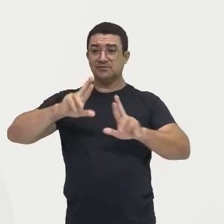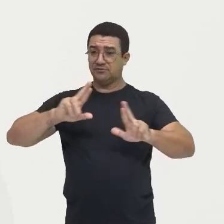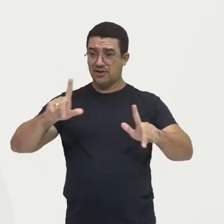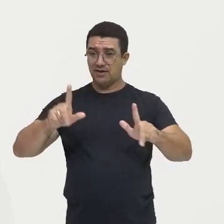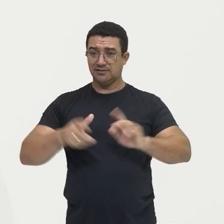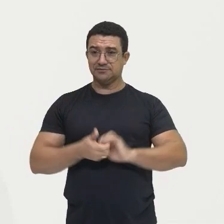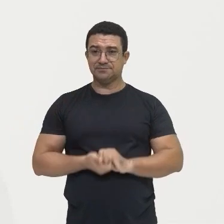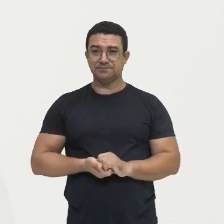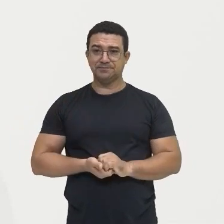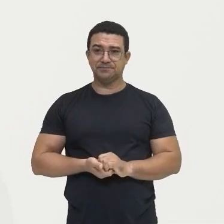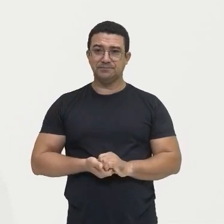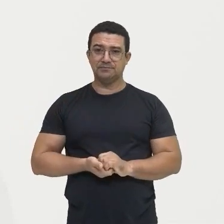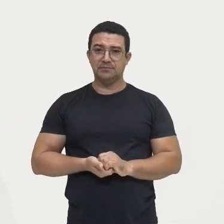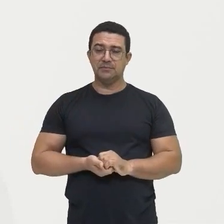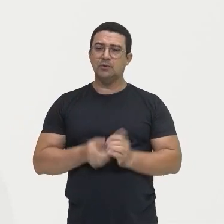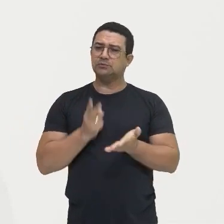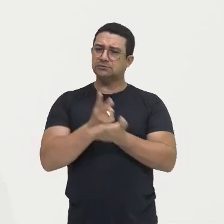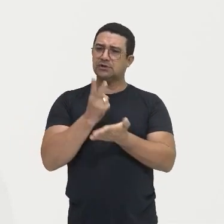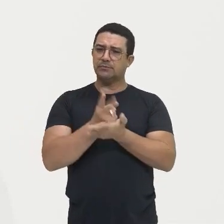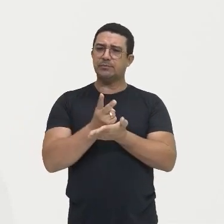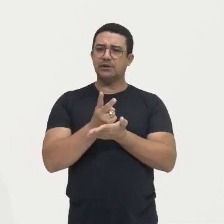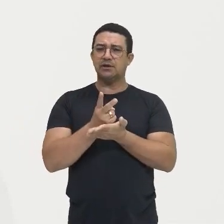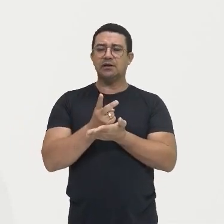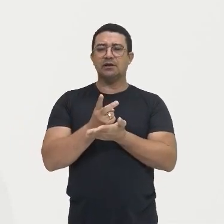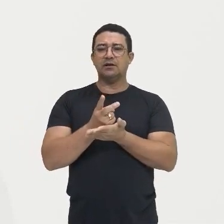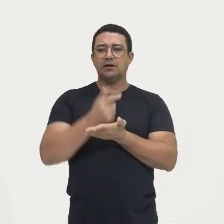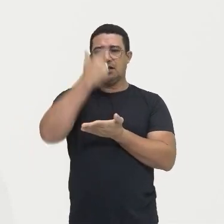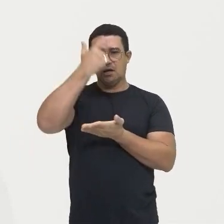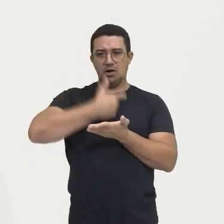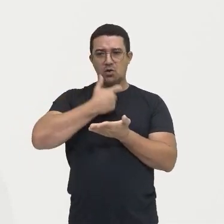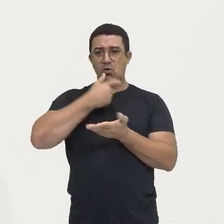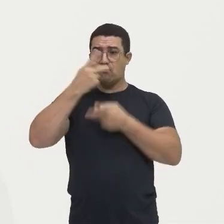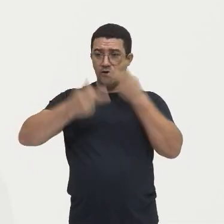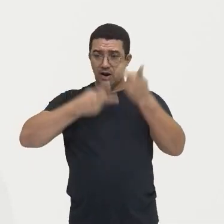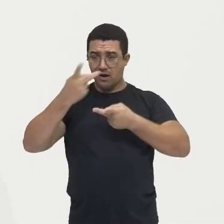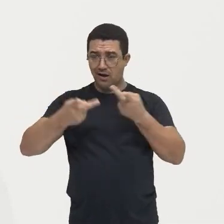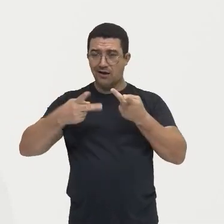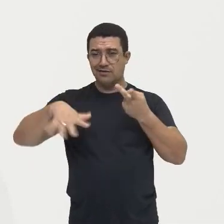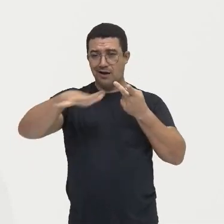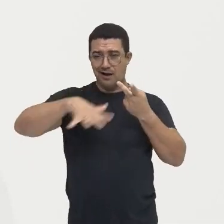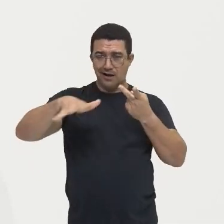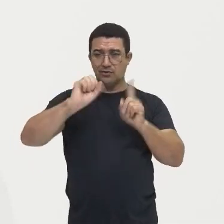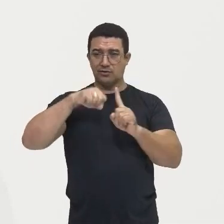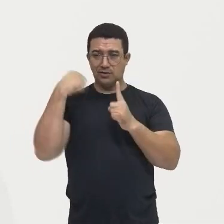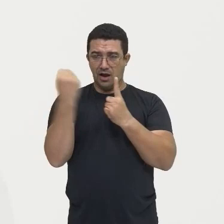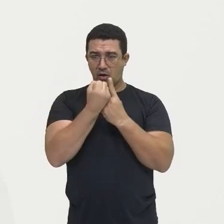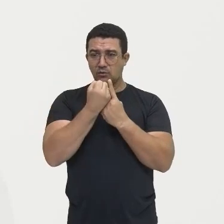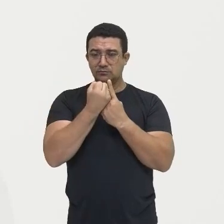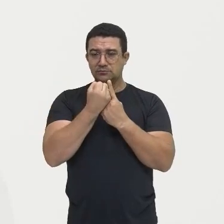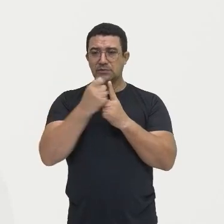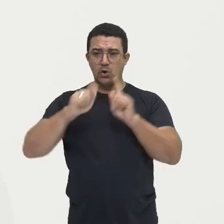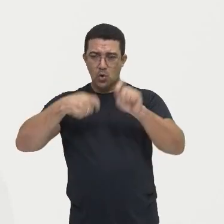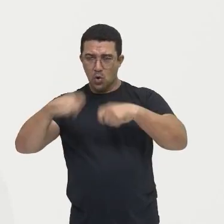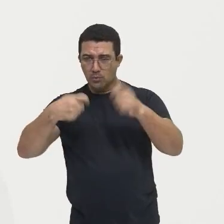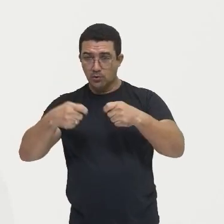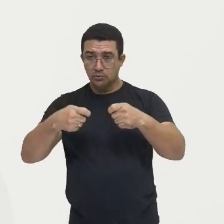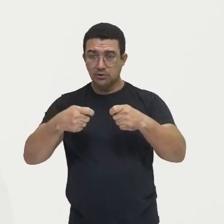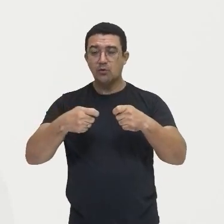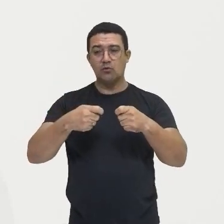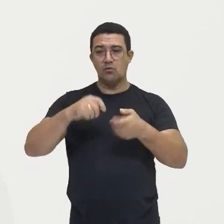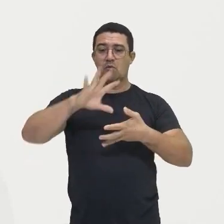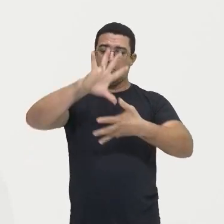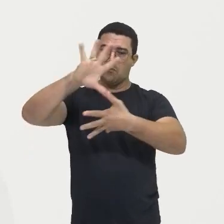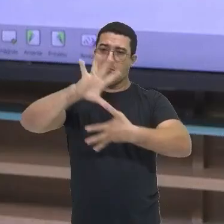vez, olha só a dica, toda vez que eu for abordar aspectos econômicos, sociais principalmente, esse mapa, ele